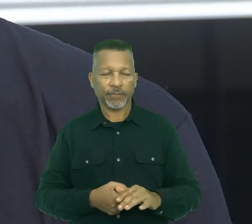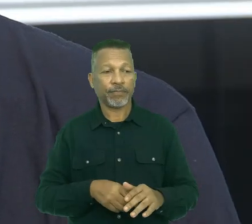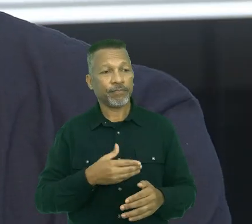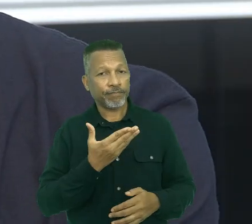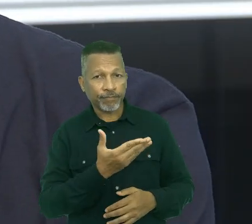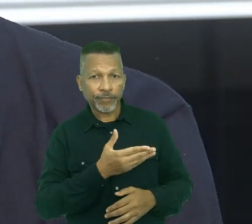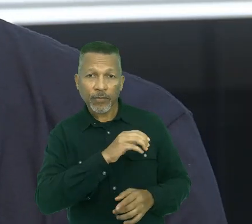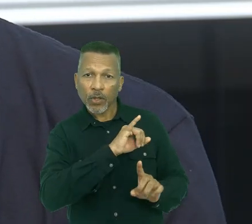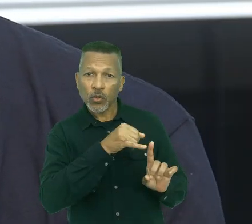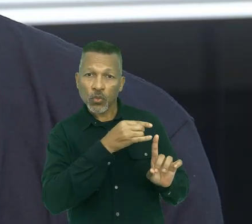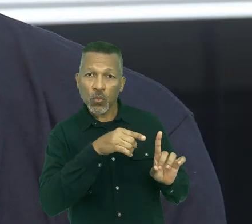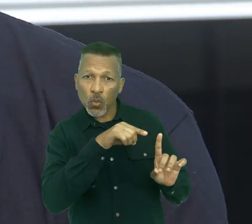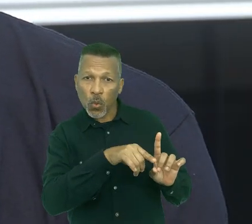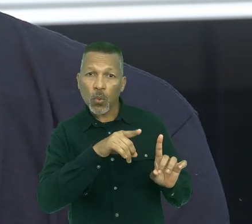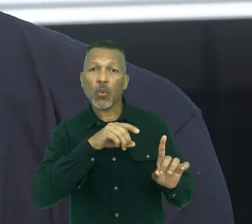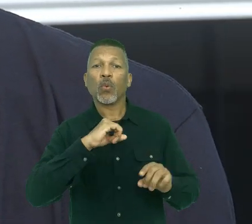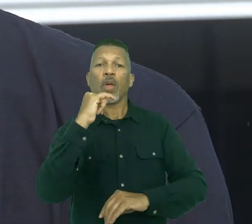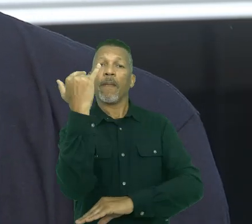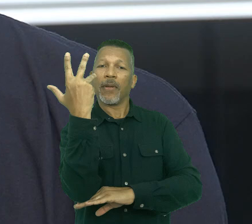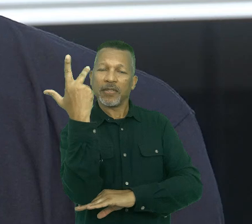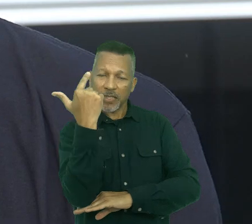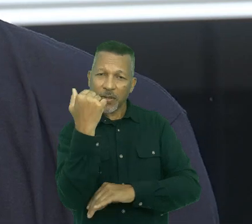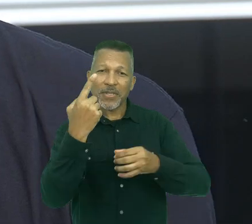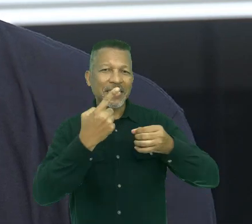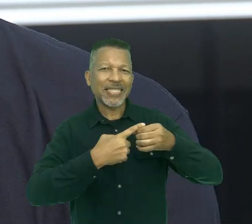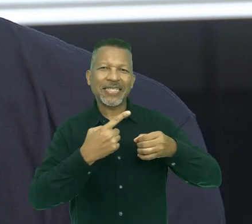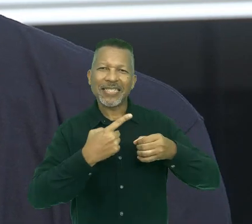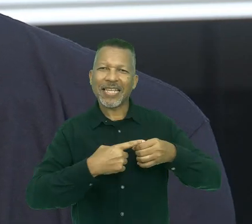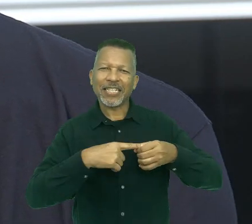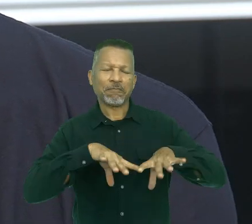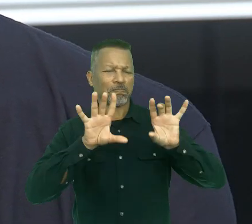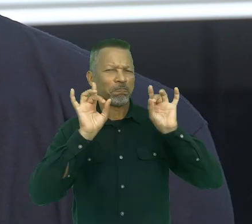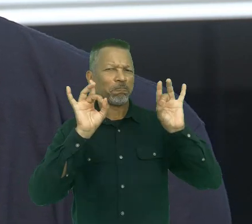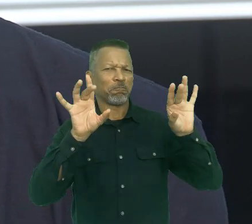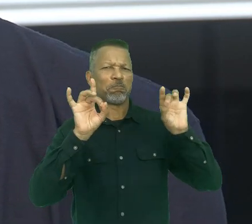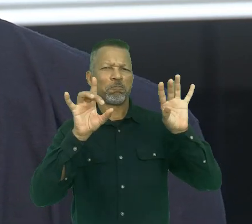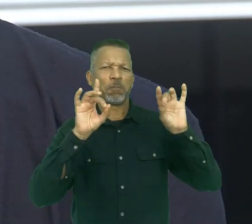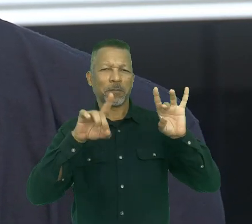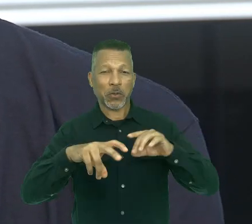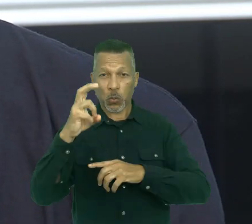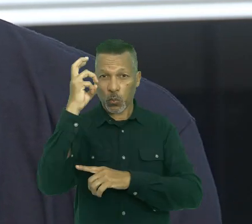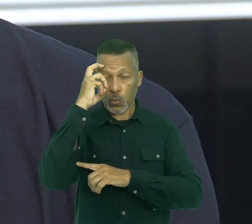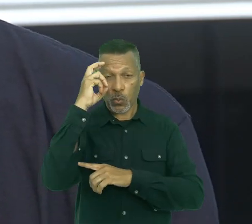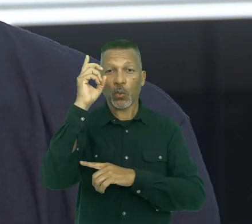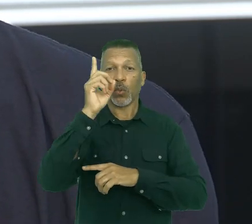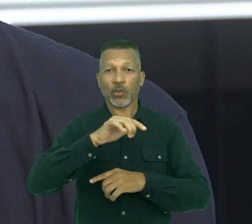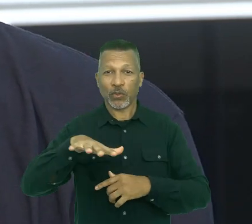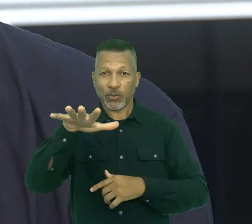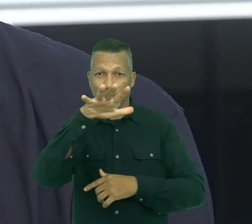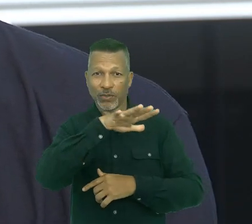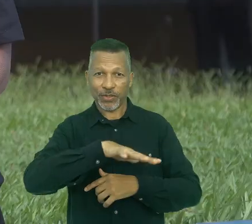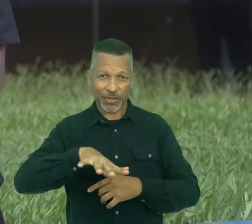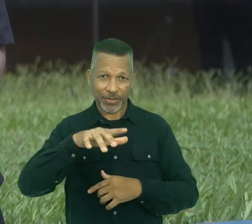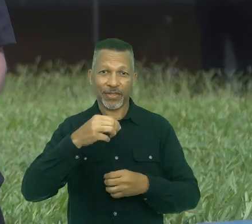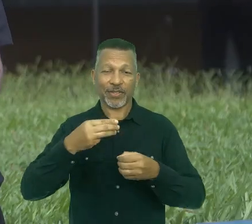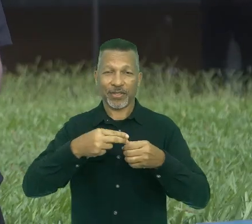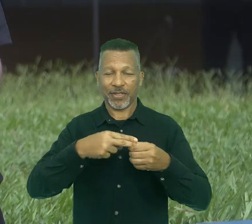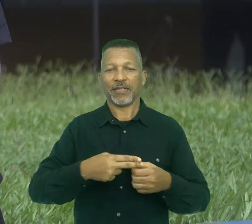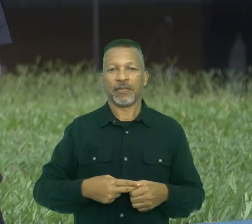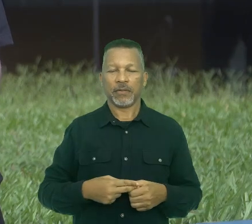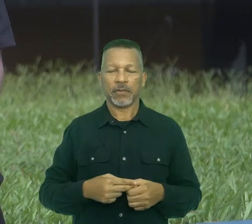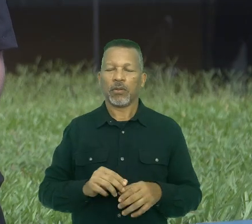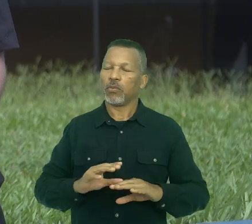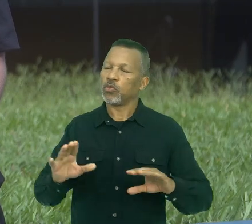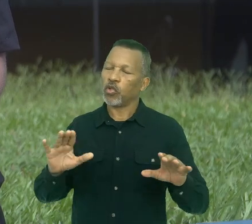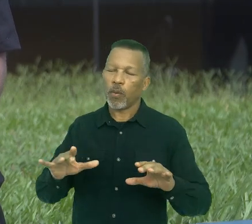João, Ipatinga é uma cidade extremamente privilegiada culturalmente no cenário nacional. Não só